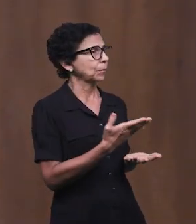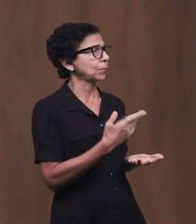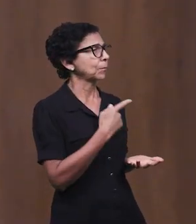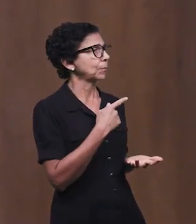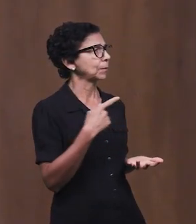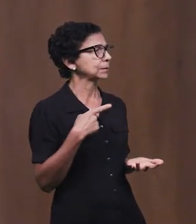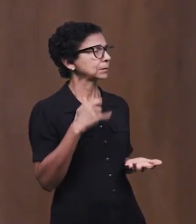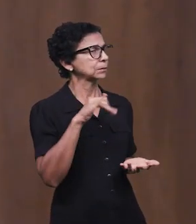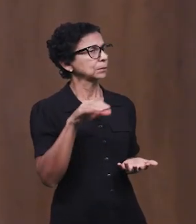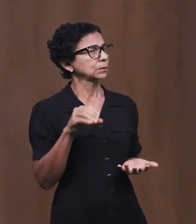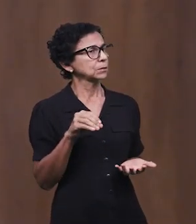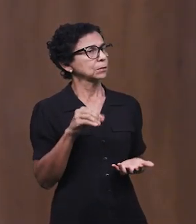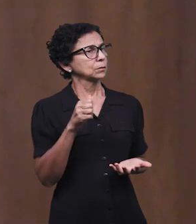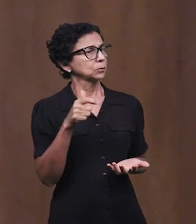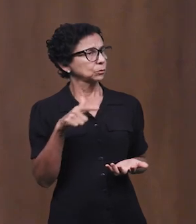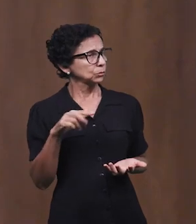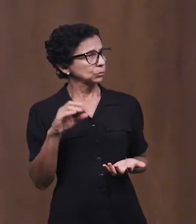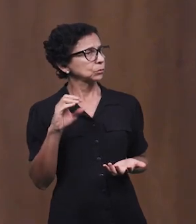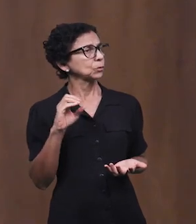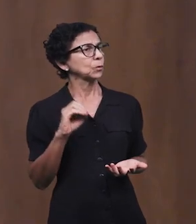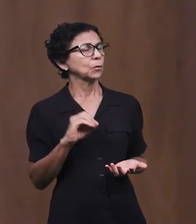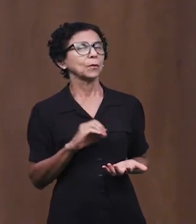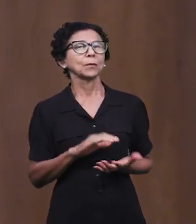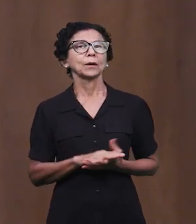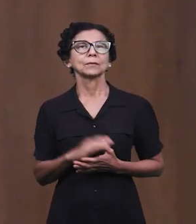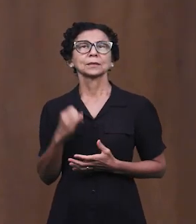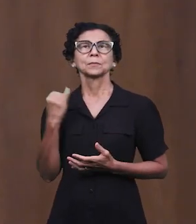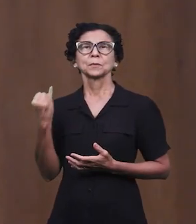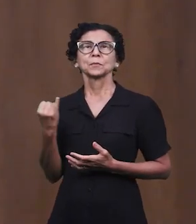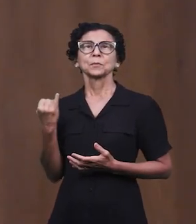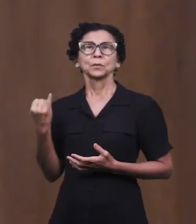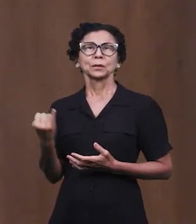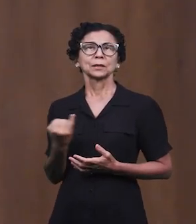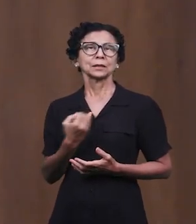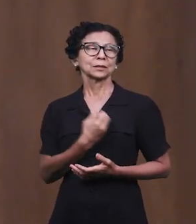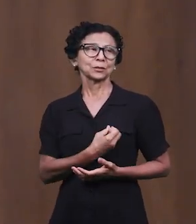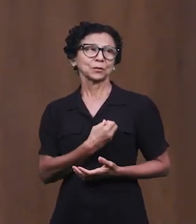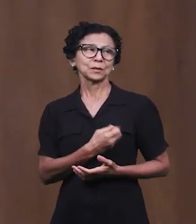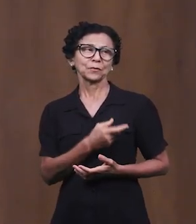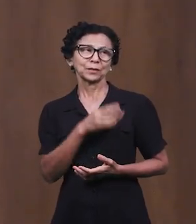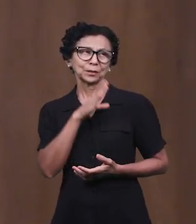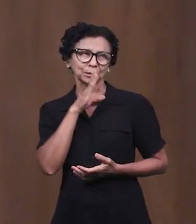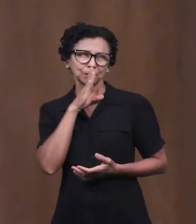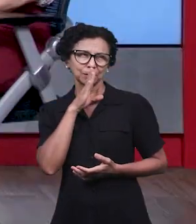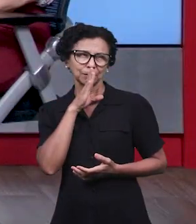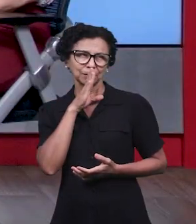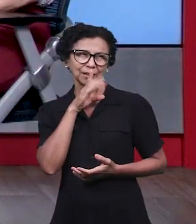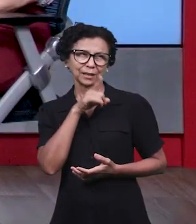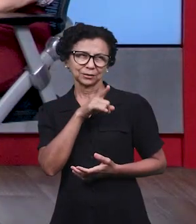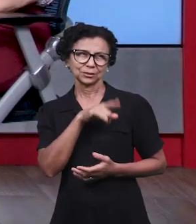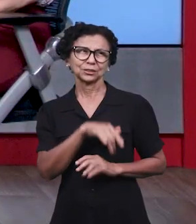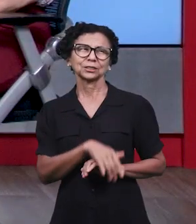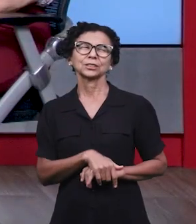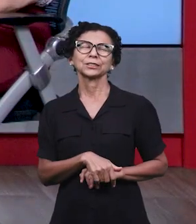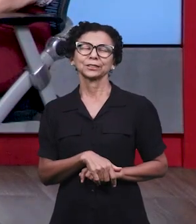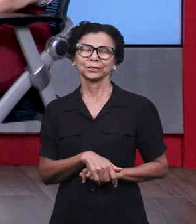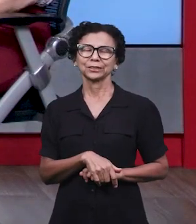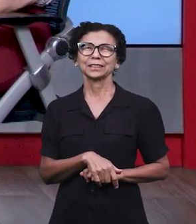João, o senhor é sempre importante aqui conosco, o senhor fica quietinho aí, mas eu sei que tem